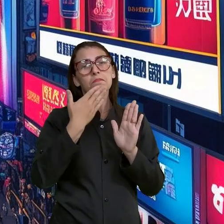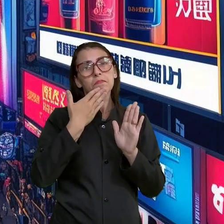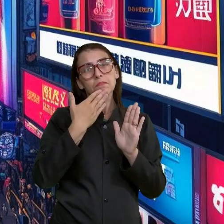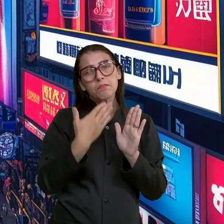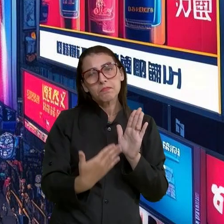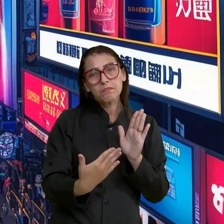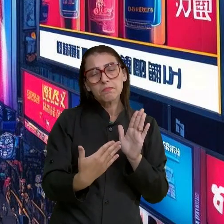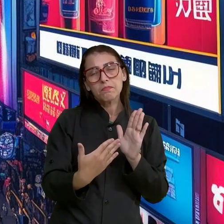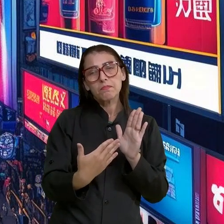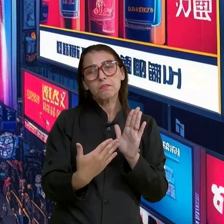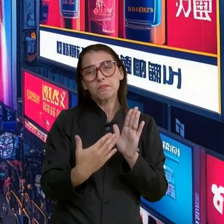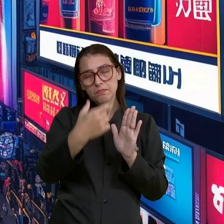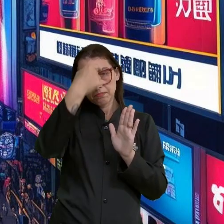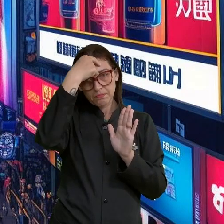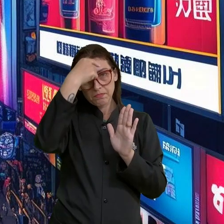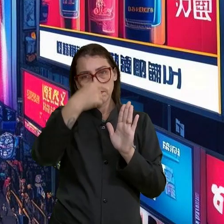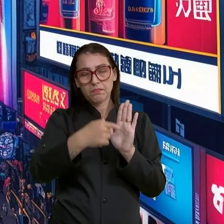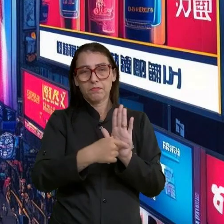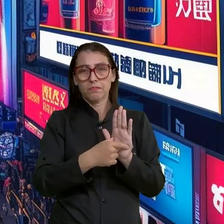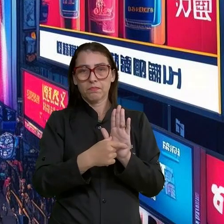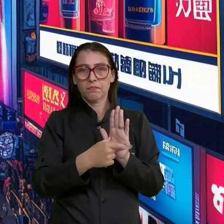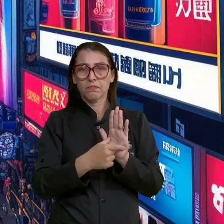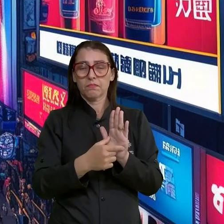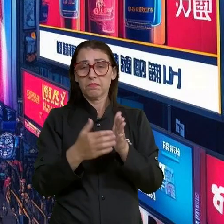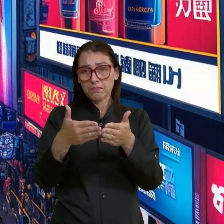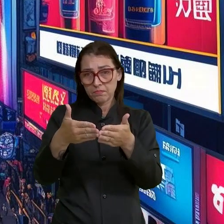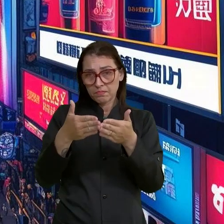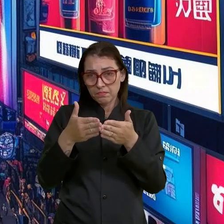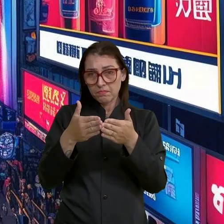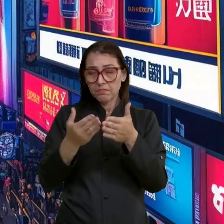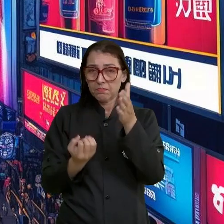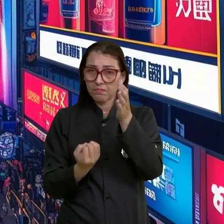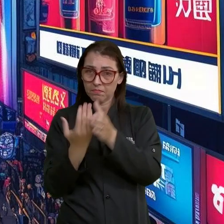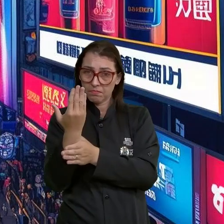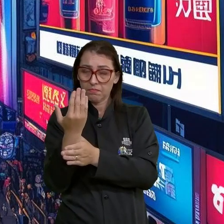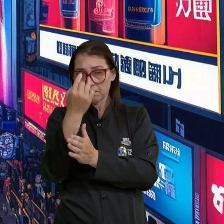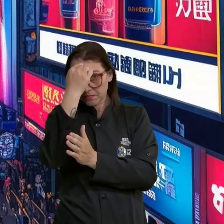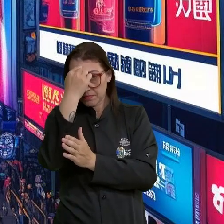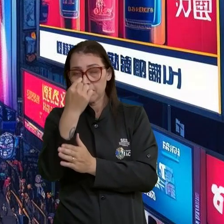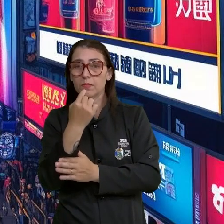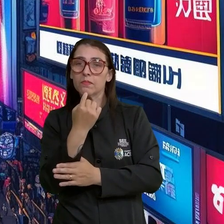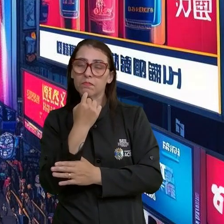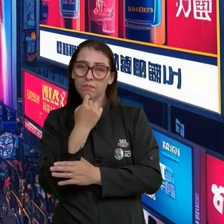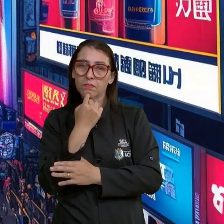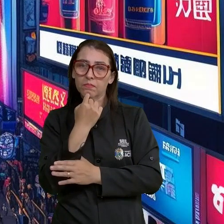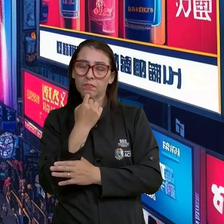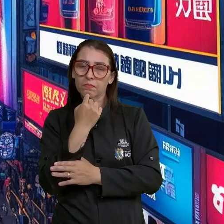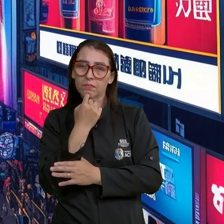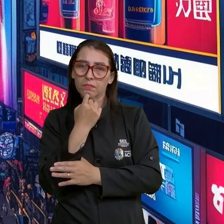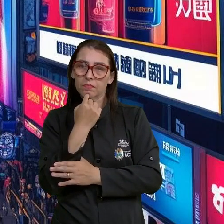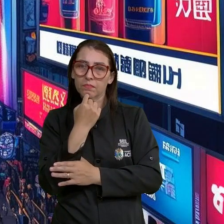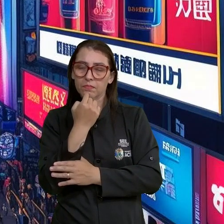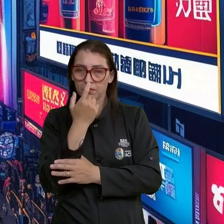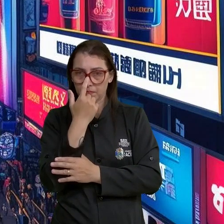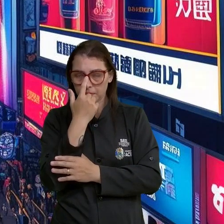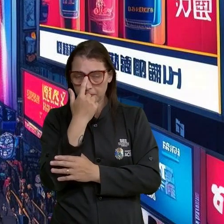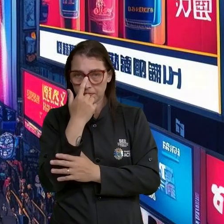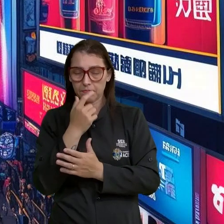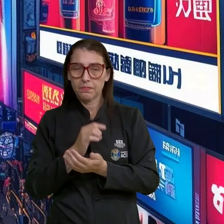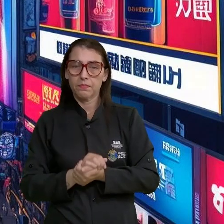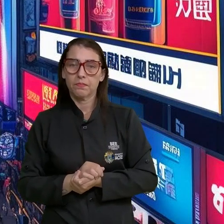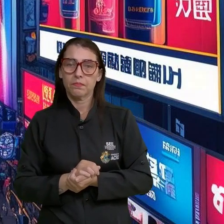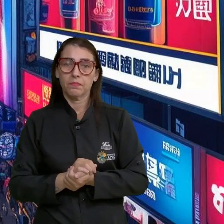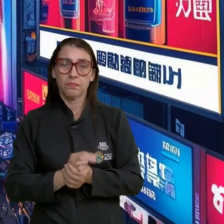o seguinte para a inteligência artificial. Eu disse, por favor, cria uma imagem em que